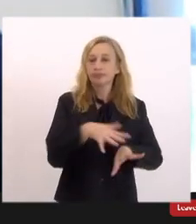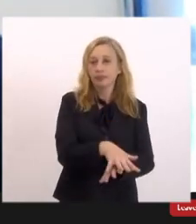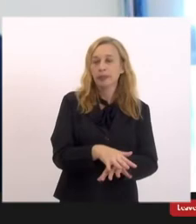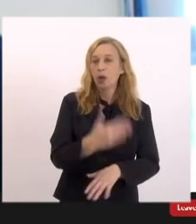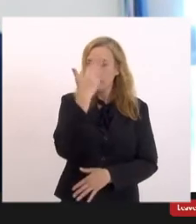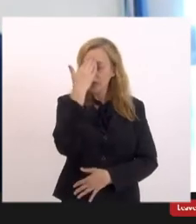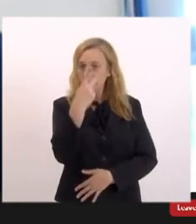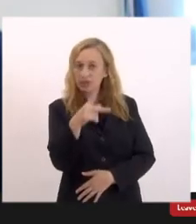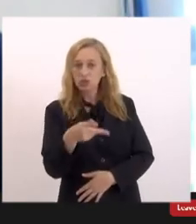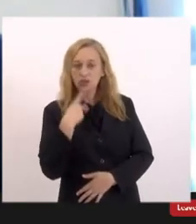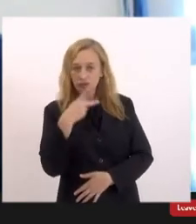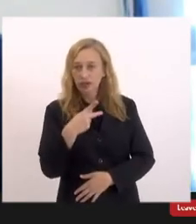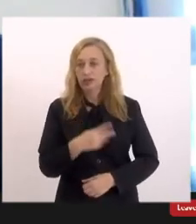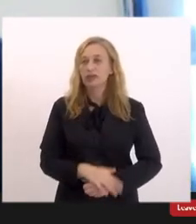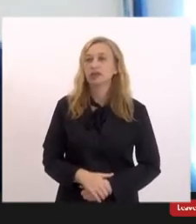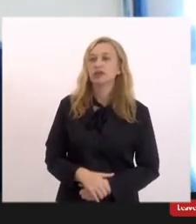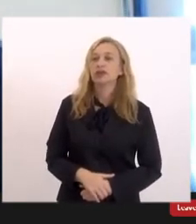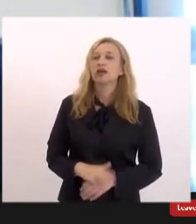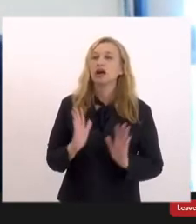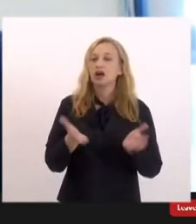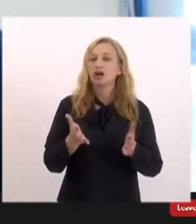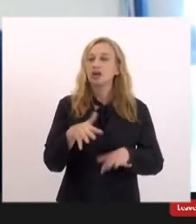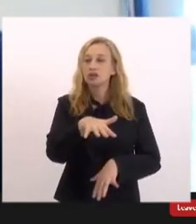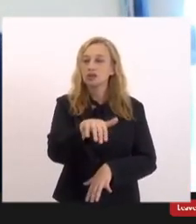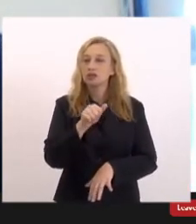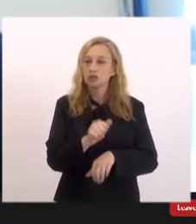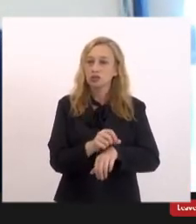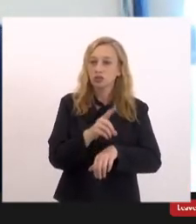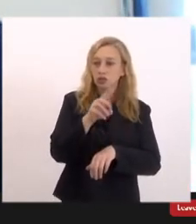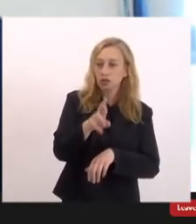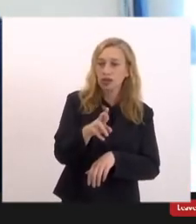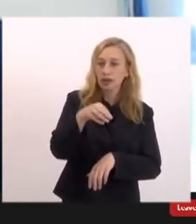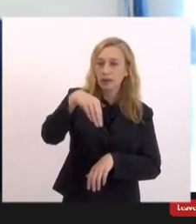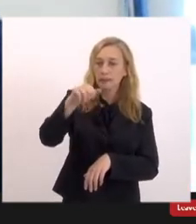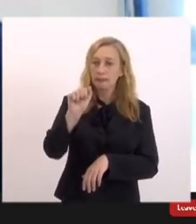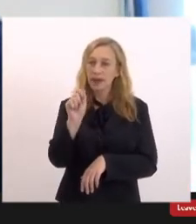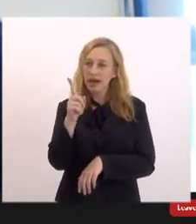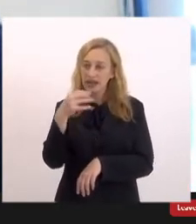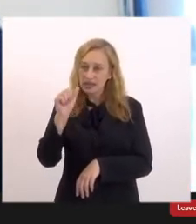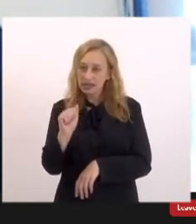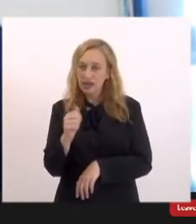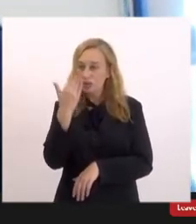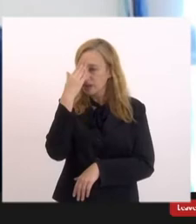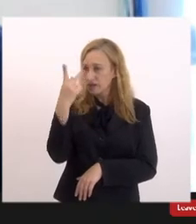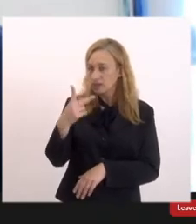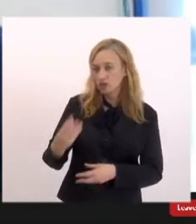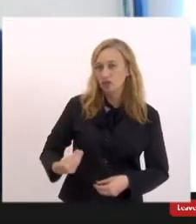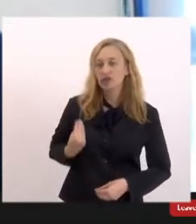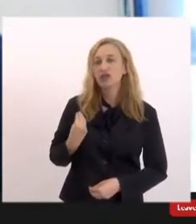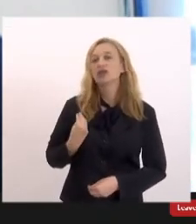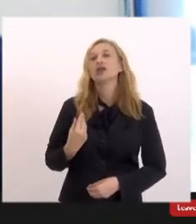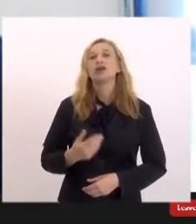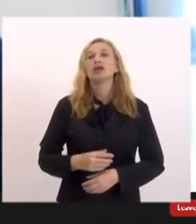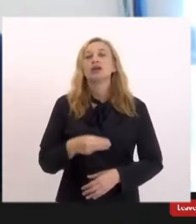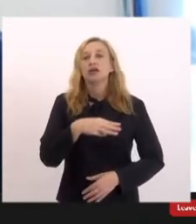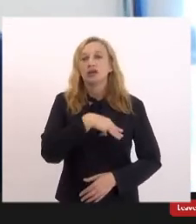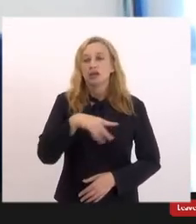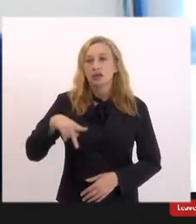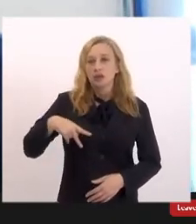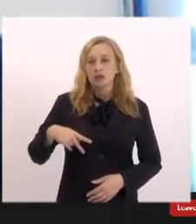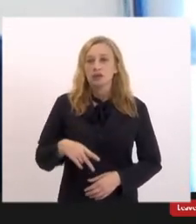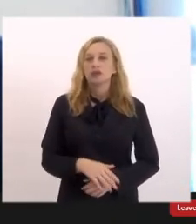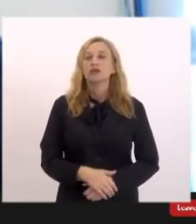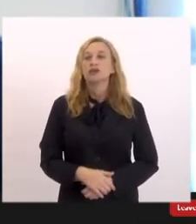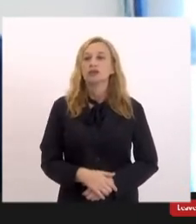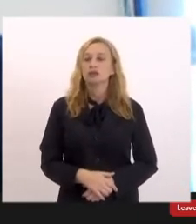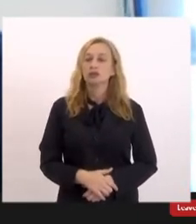Obrigado pela sua participação. Chamo agora a doutora Márcia Lustosa. Obrigado pela presença do Ministério Público, doutora